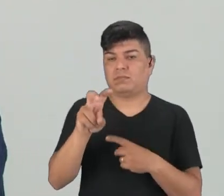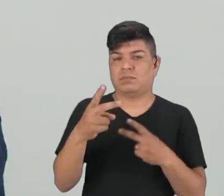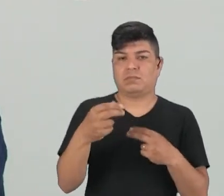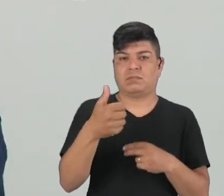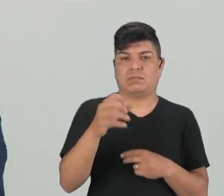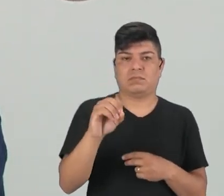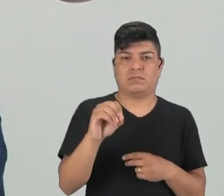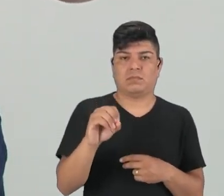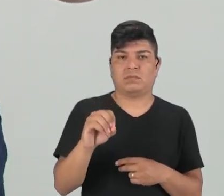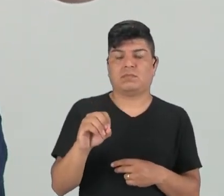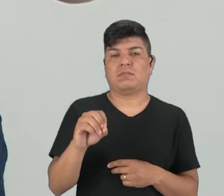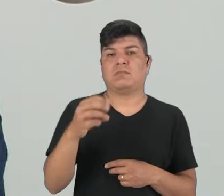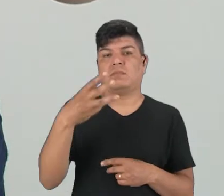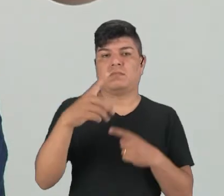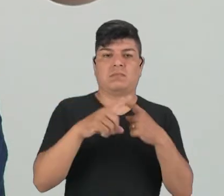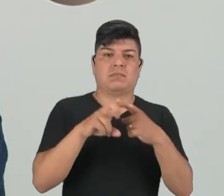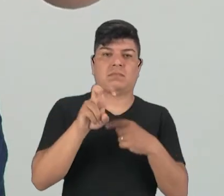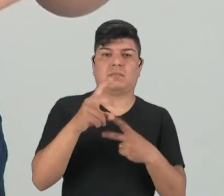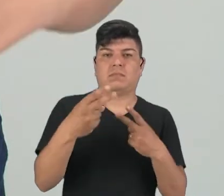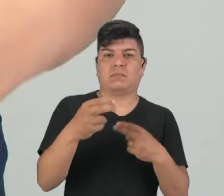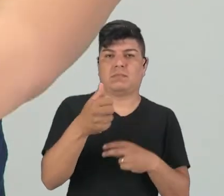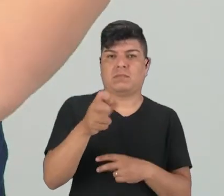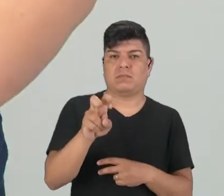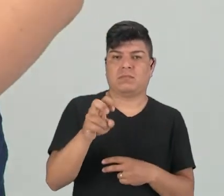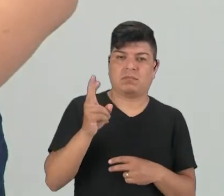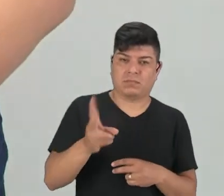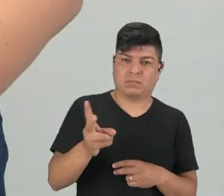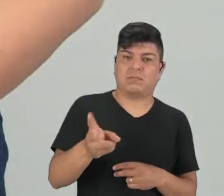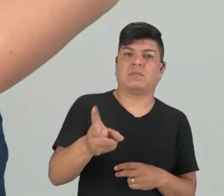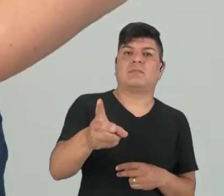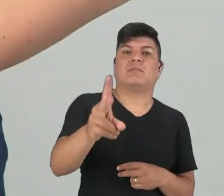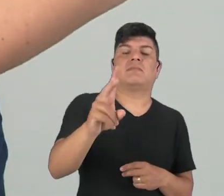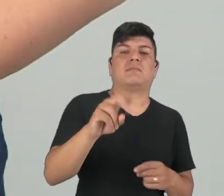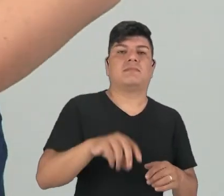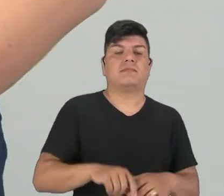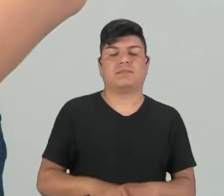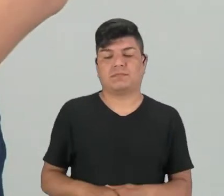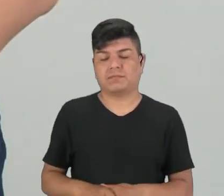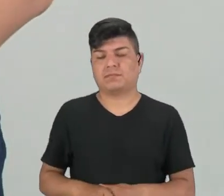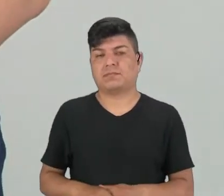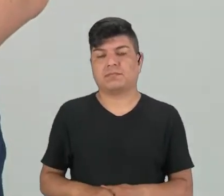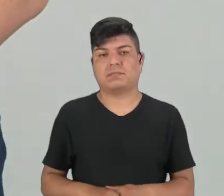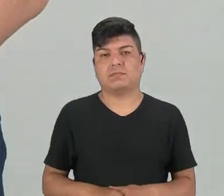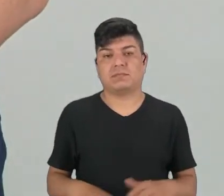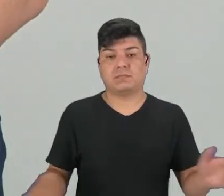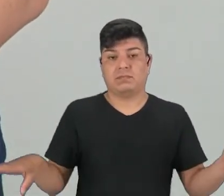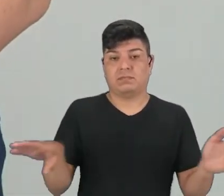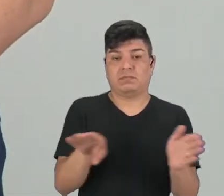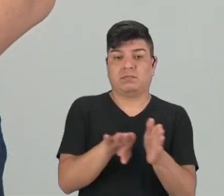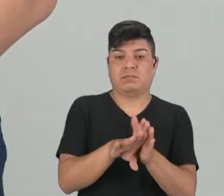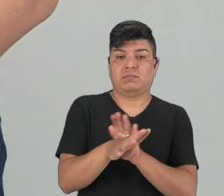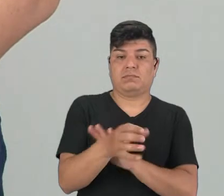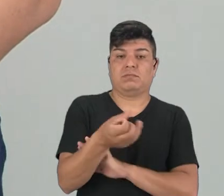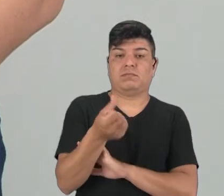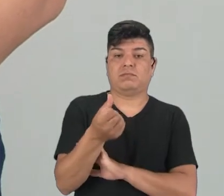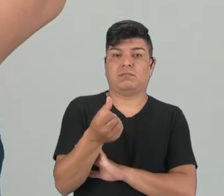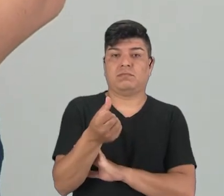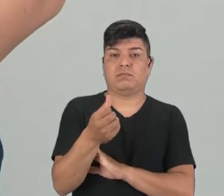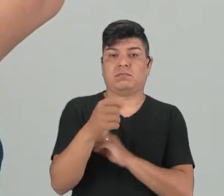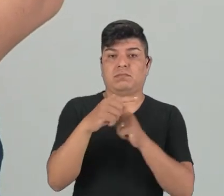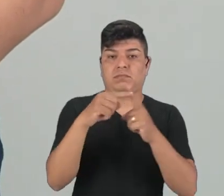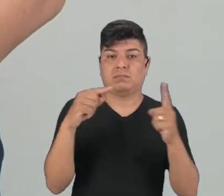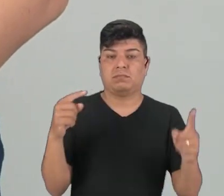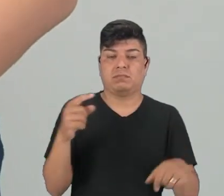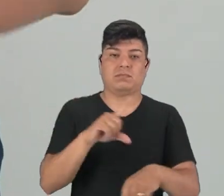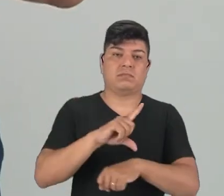vai ser 10, 3 vezes 5 vai ser 15 e assim sucessivamente, né? Quando chega no 6, nós temos a metade